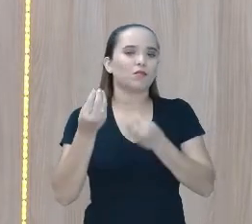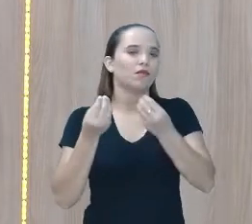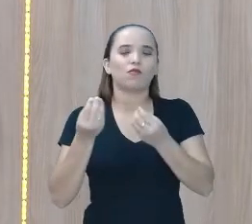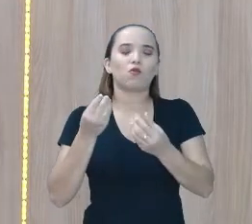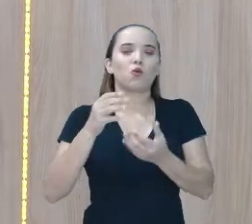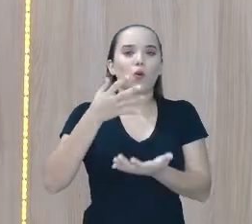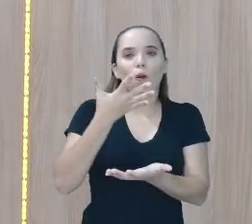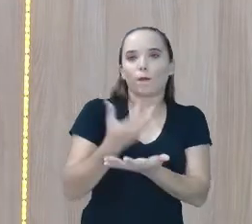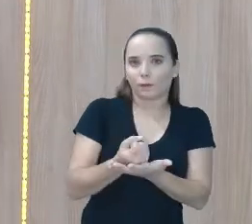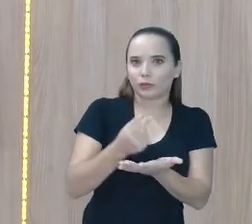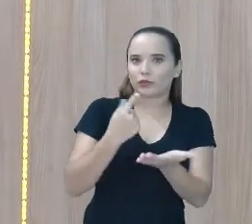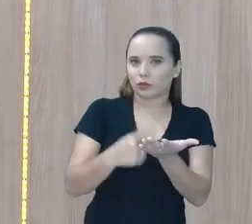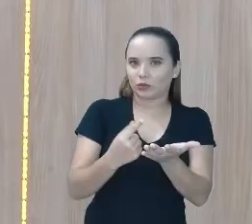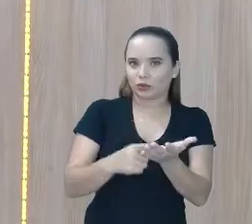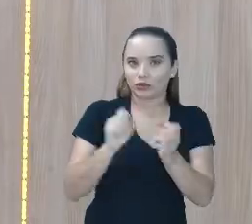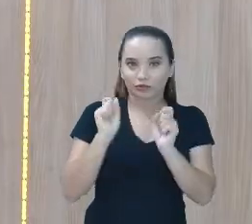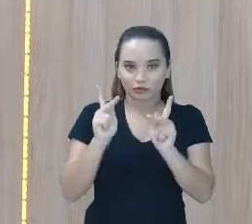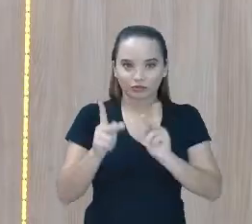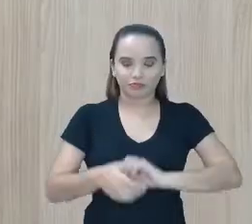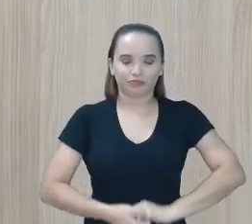aí o nosso aplicativo.